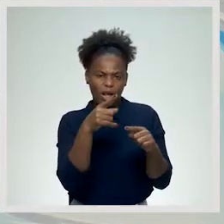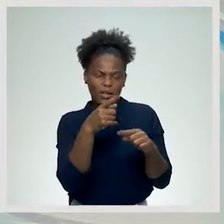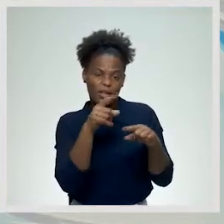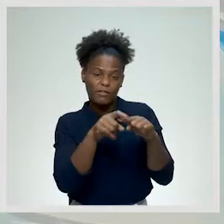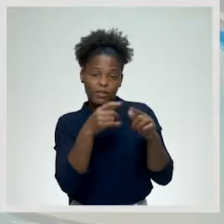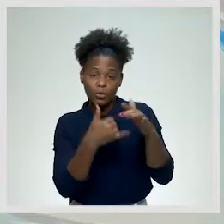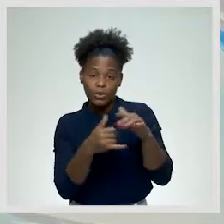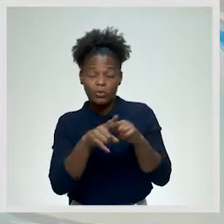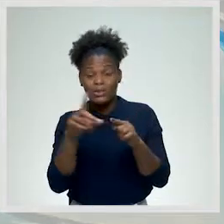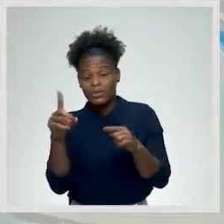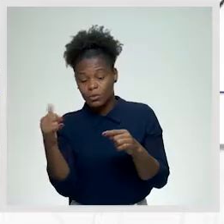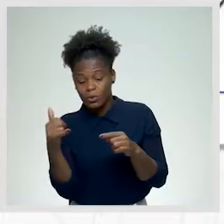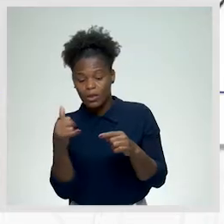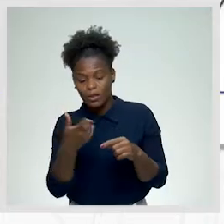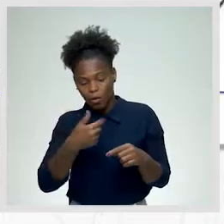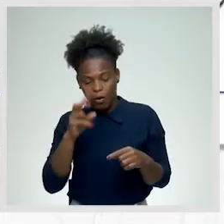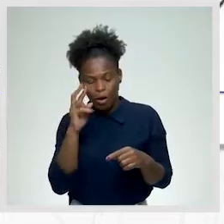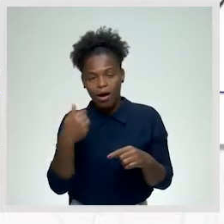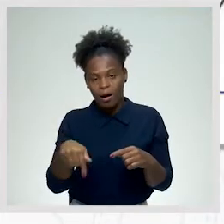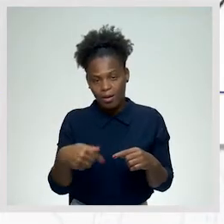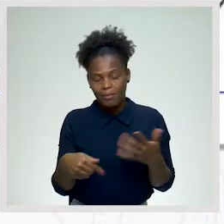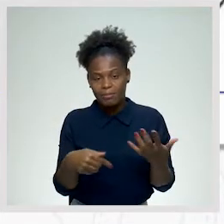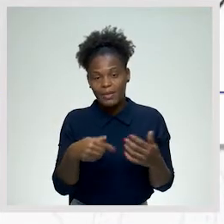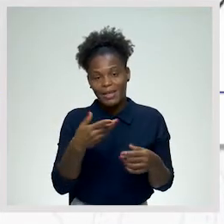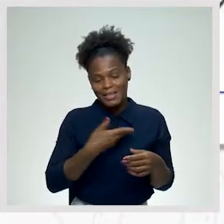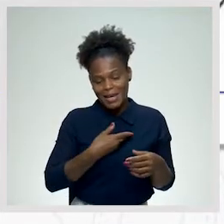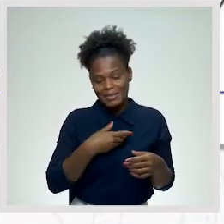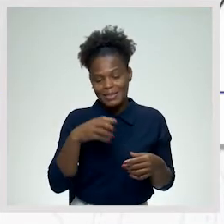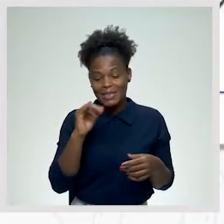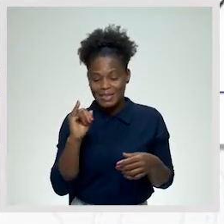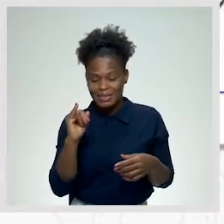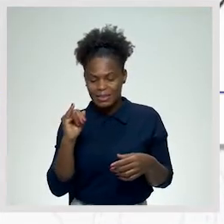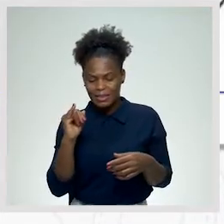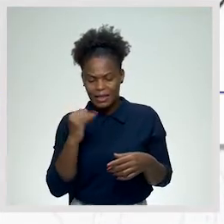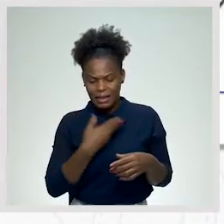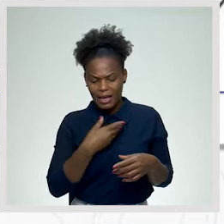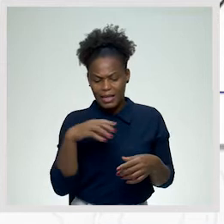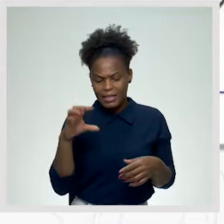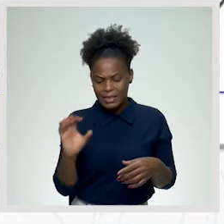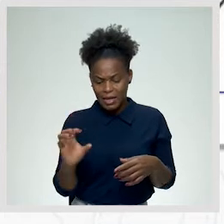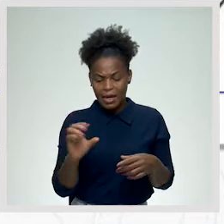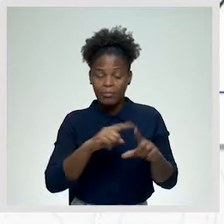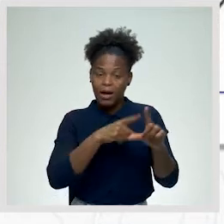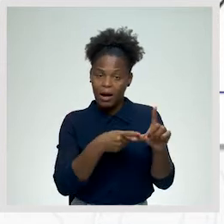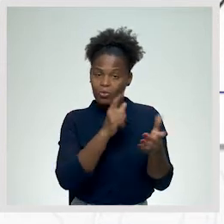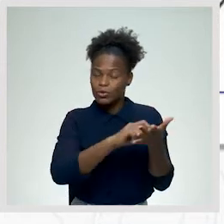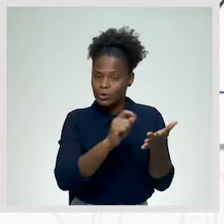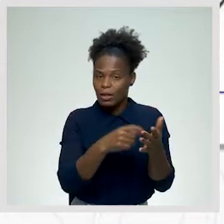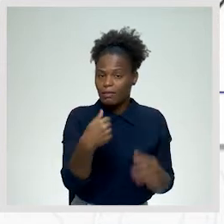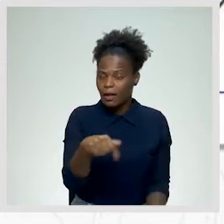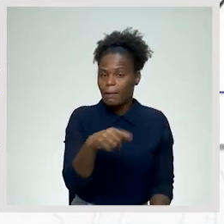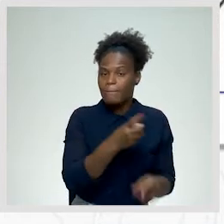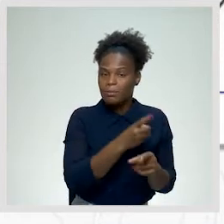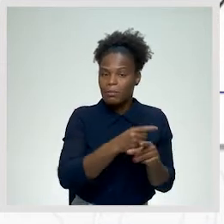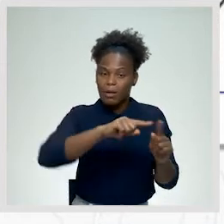dá 62, o que nos leva a ver que D e C, por serem ângulos inscritos que têm